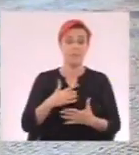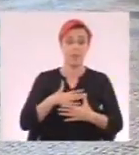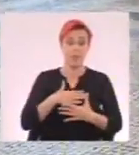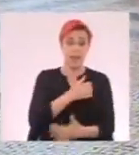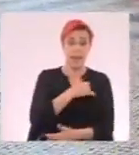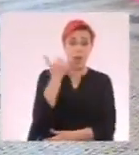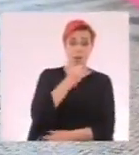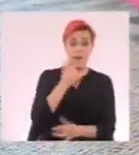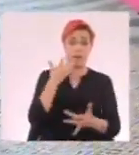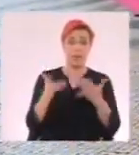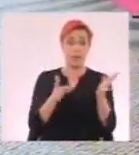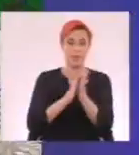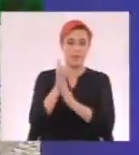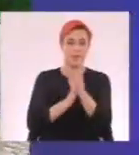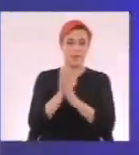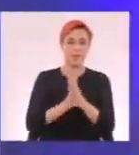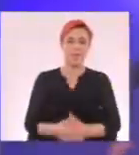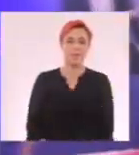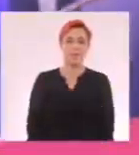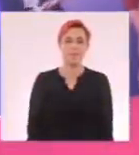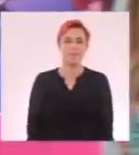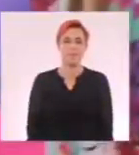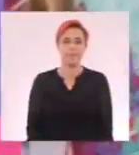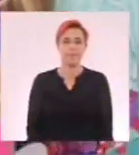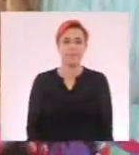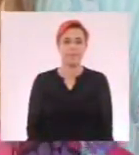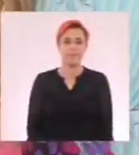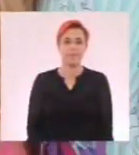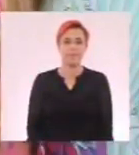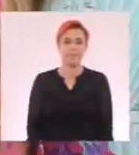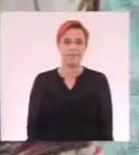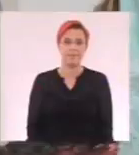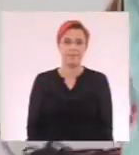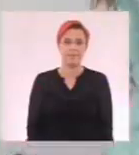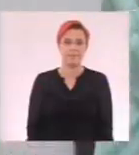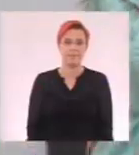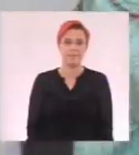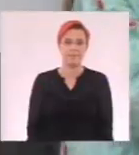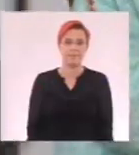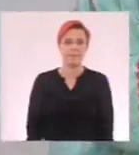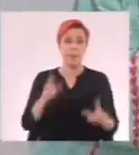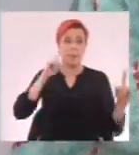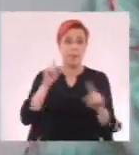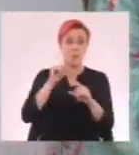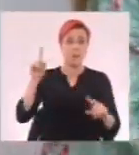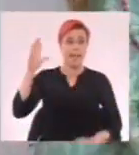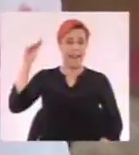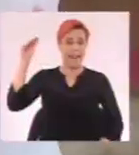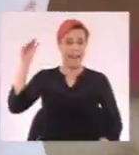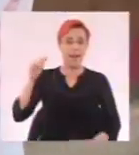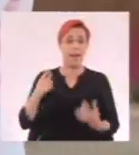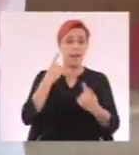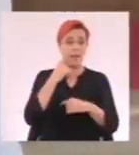amigos da Casa Feliz, ao teatro! Vai à bomba, ao pontapé, nenhuma